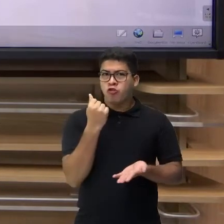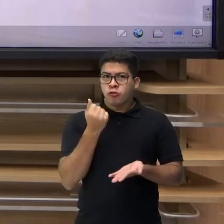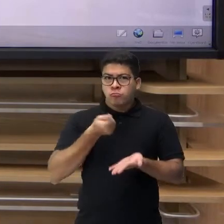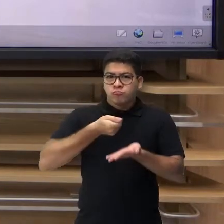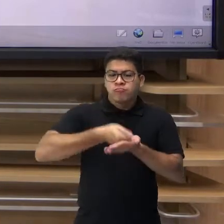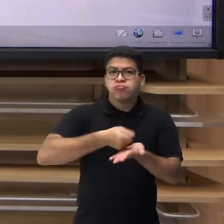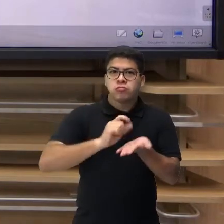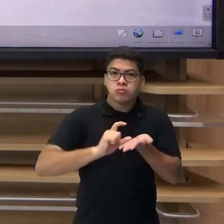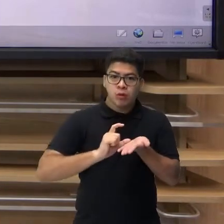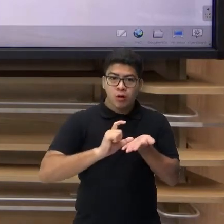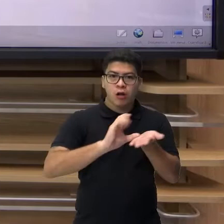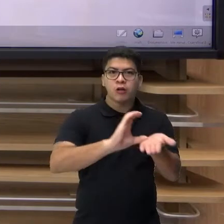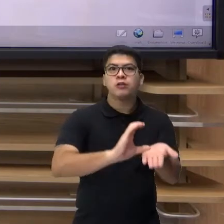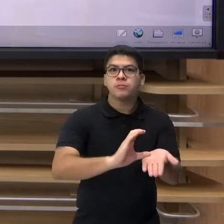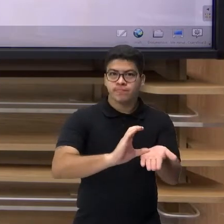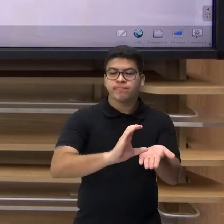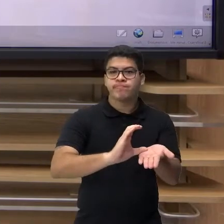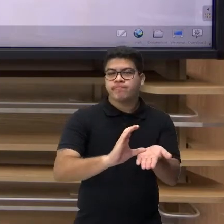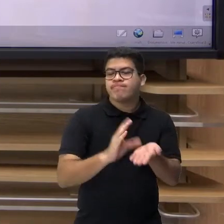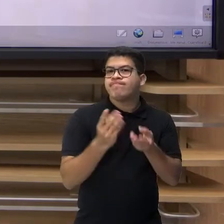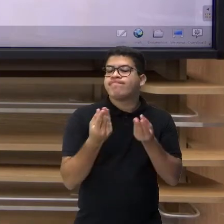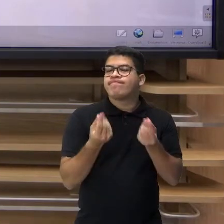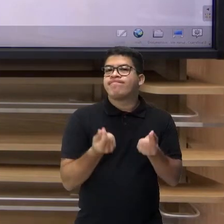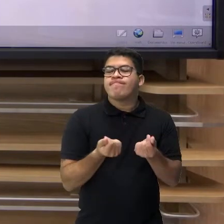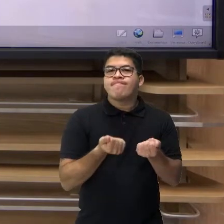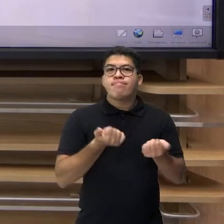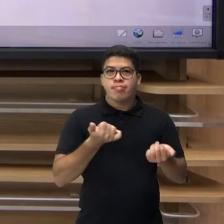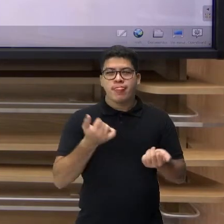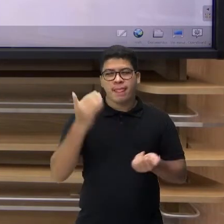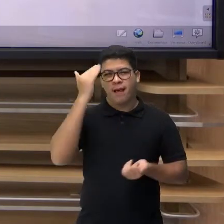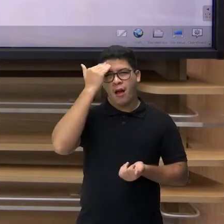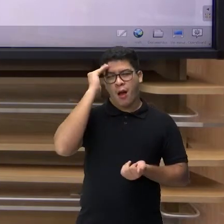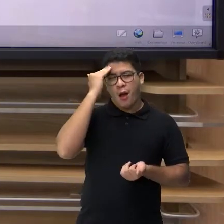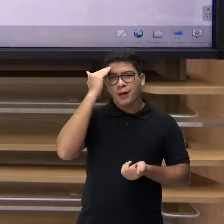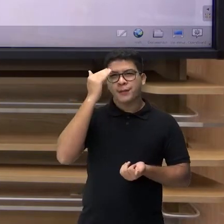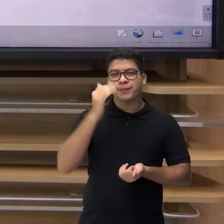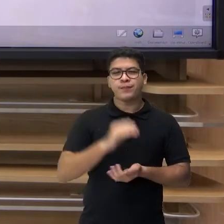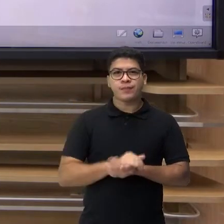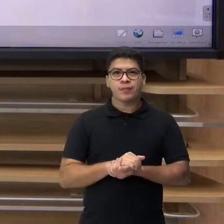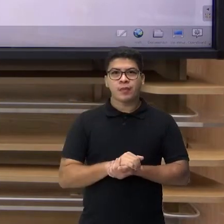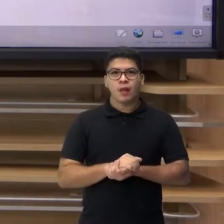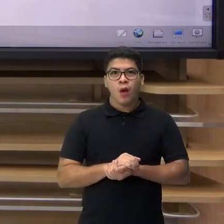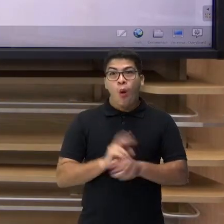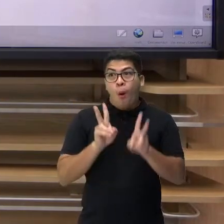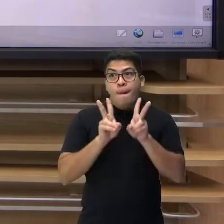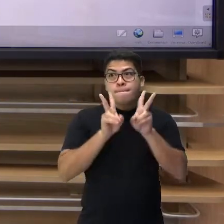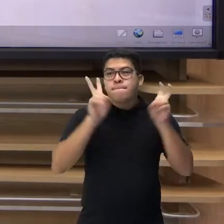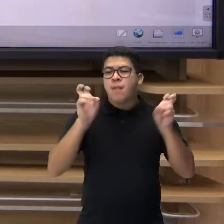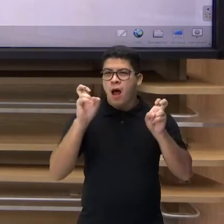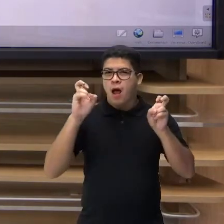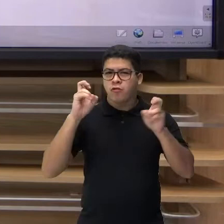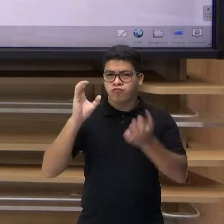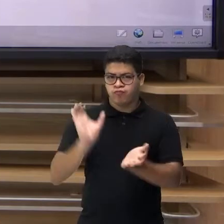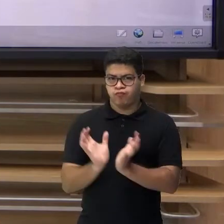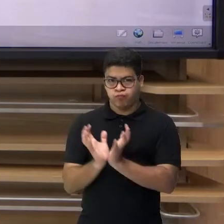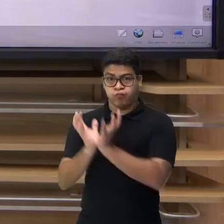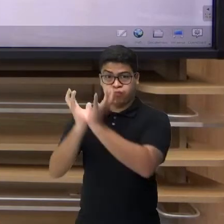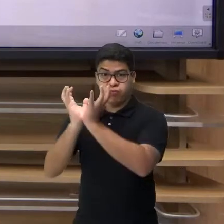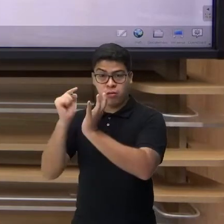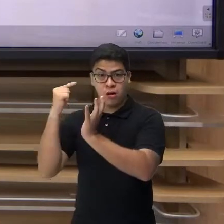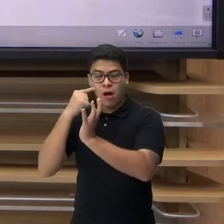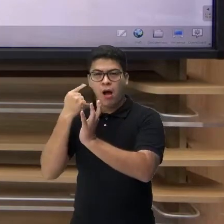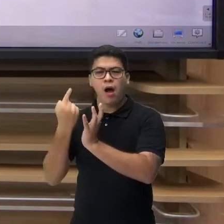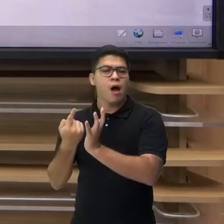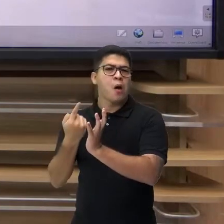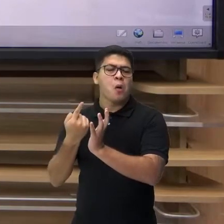de espólios de guerra, vamos supor, vamos entender aqui, espólios são os prêmios de guerra, né? Ela vai entender